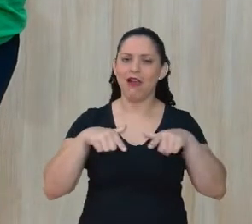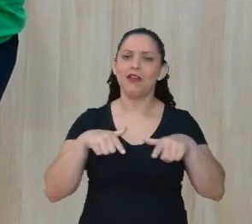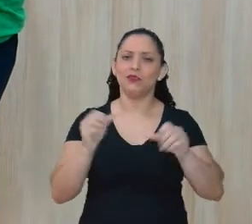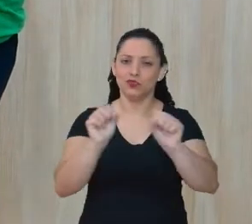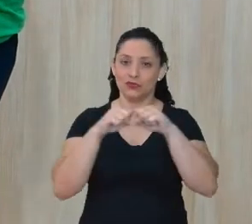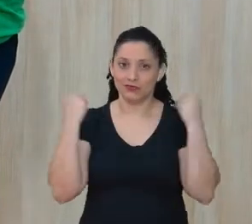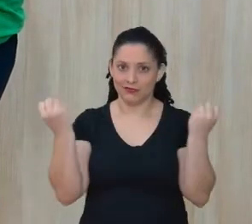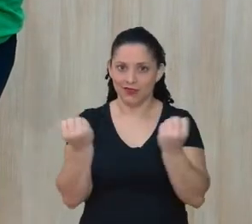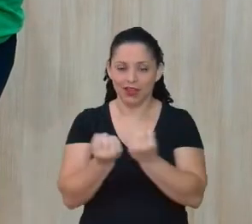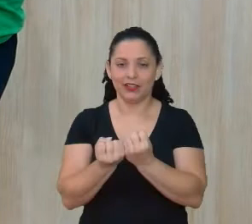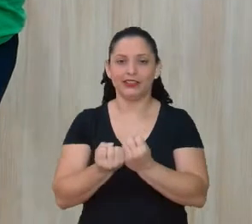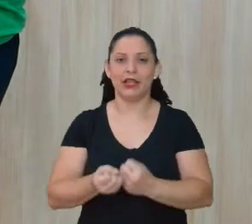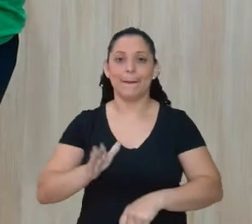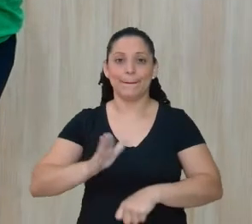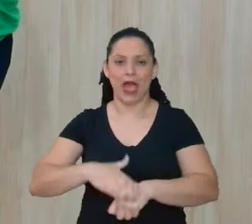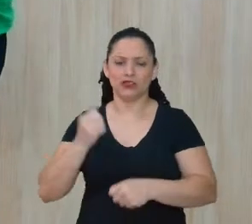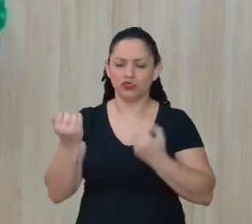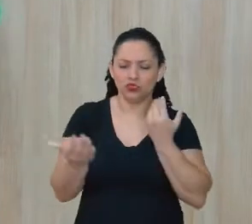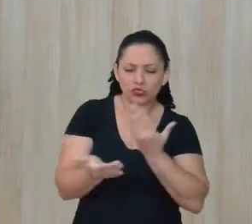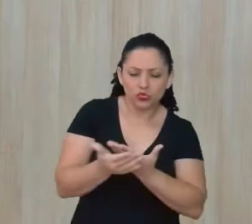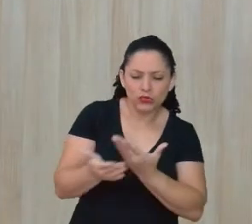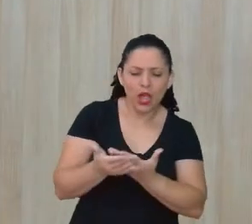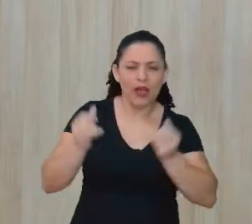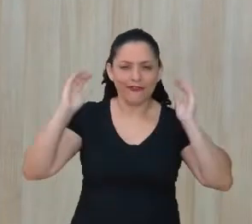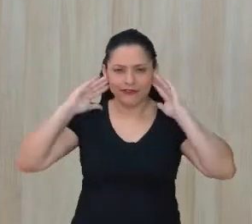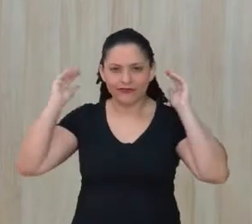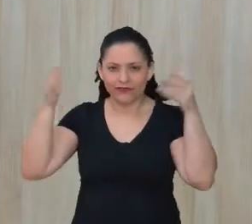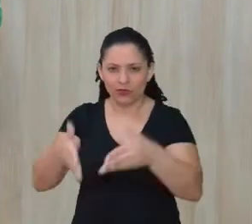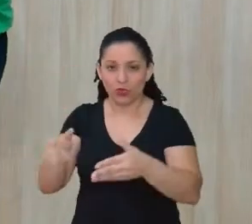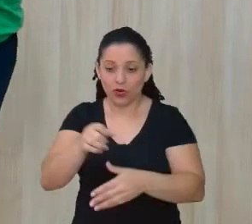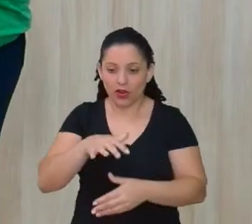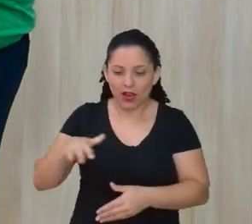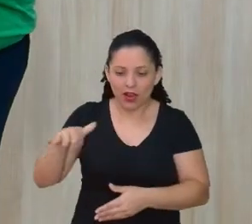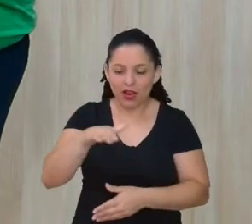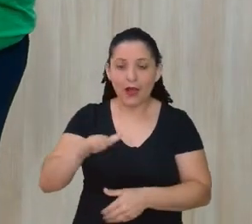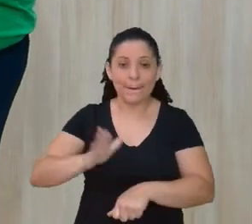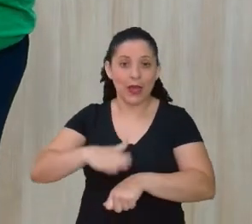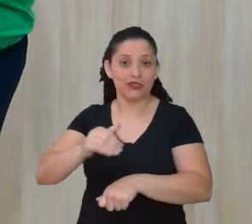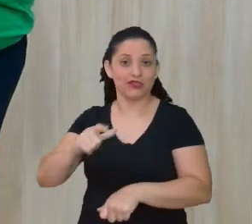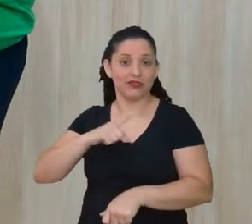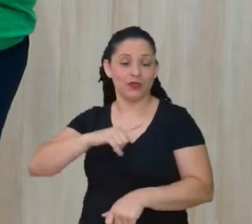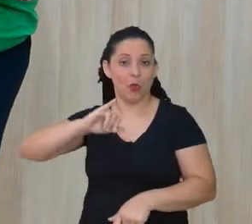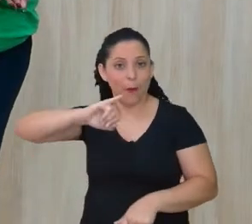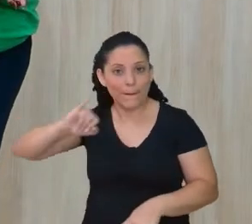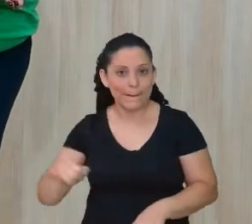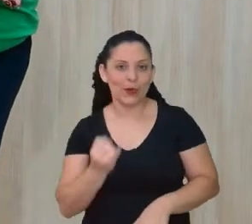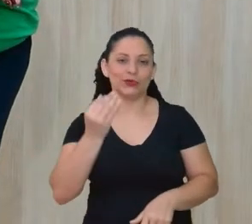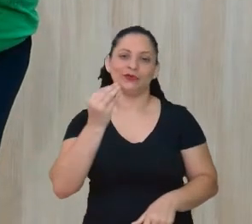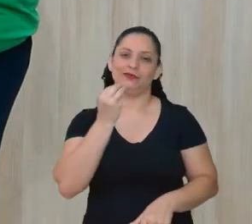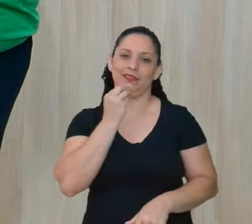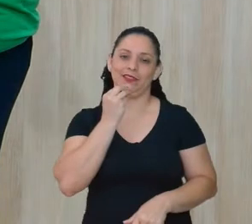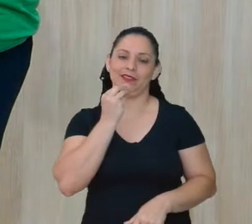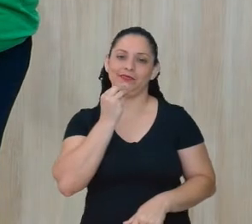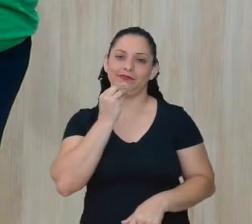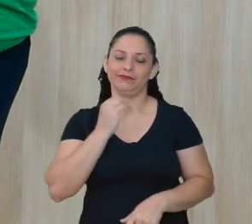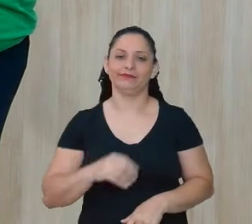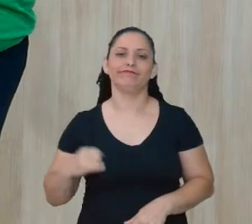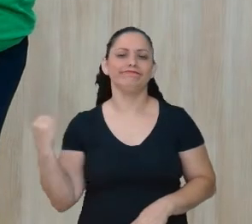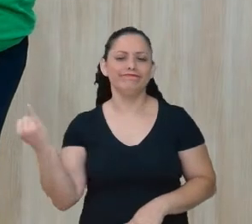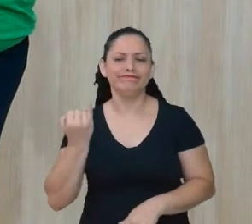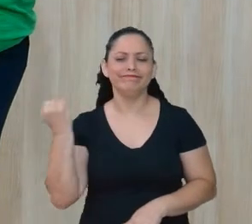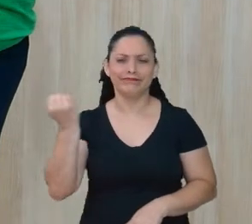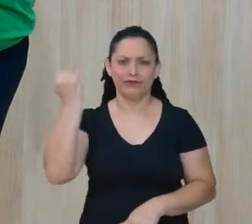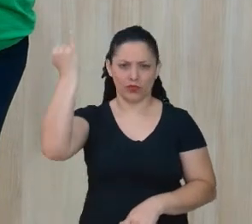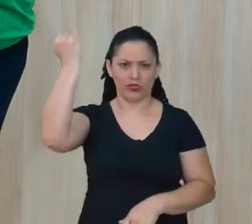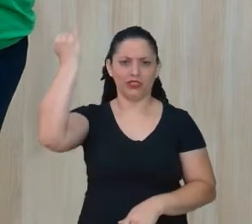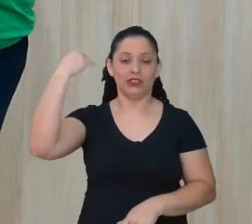Quanto mais a gente se especializa em determinadas áreas, mais oportunidades a gente cria, né? Então, por isso que é tão importante